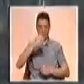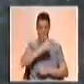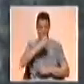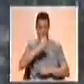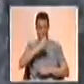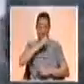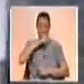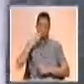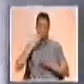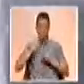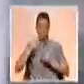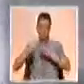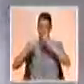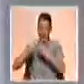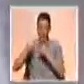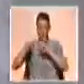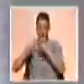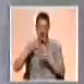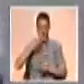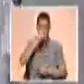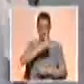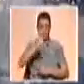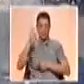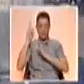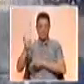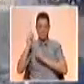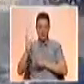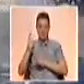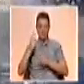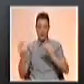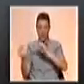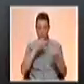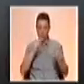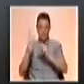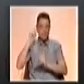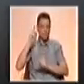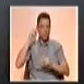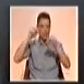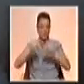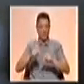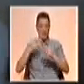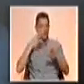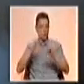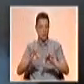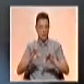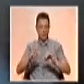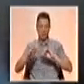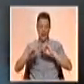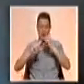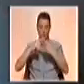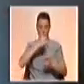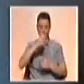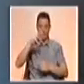é celebrado. Todos os anos, o dia 22 de março é destinado à discussão sobre a importância deste bem natural. 2013